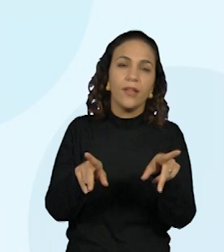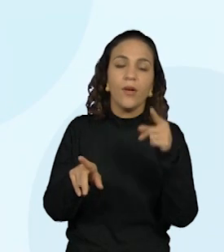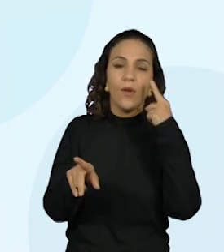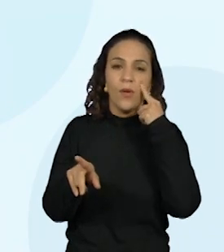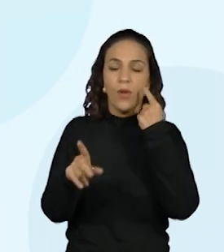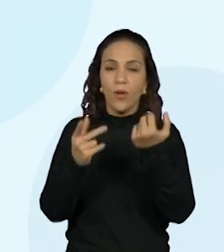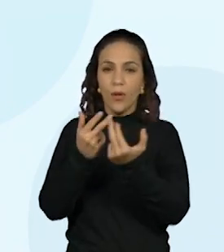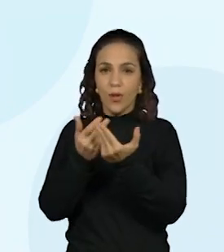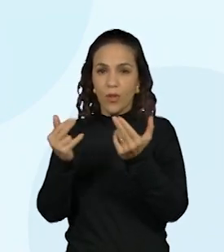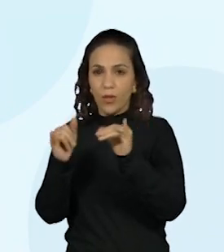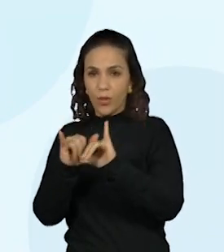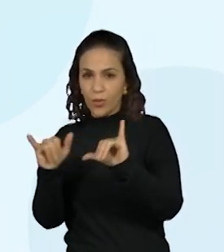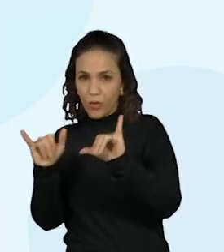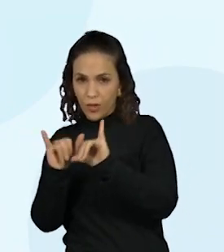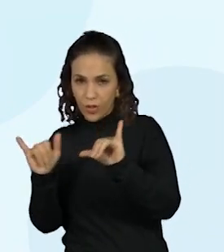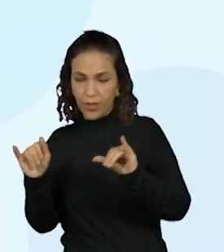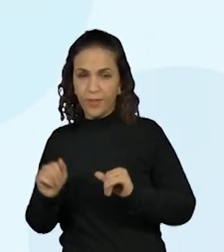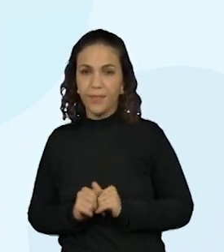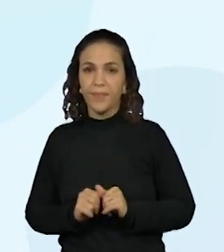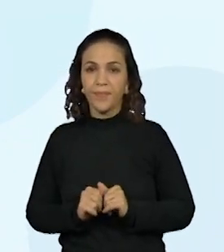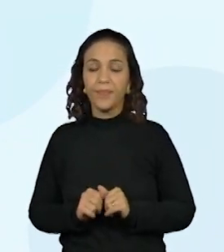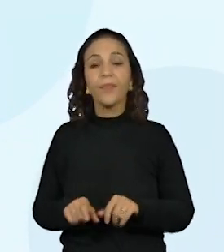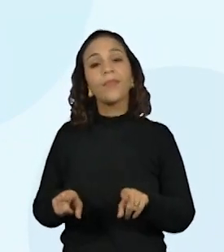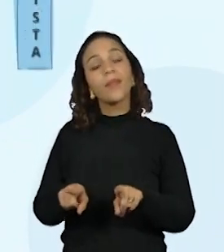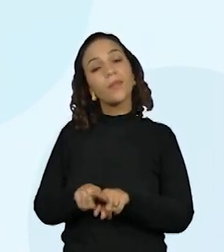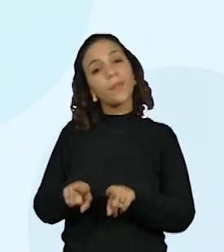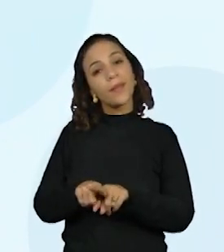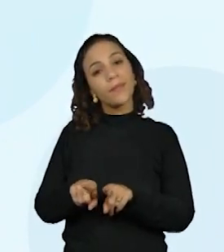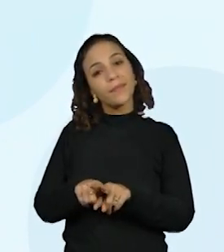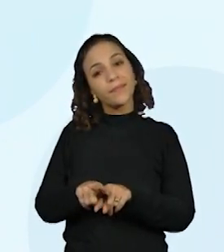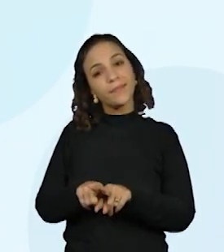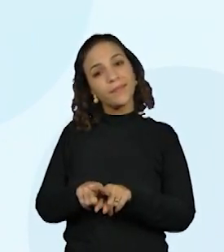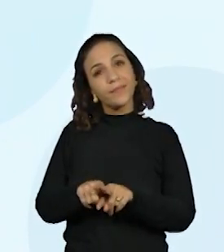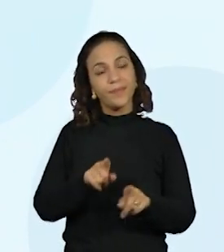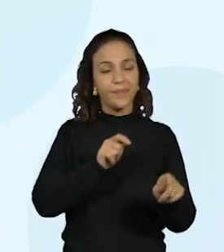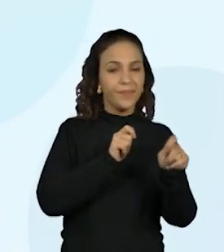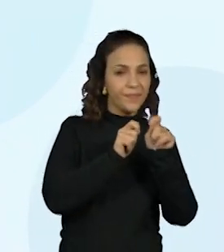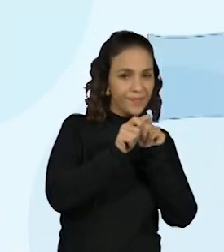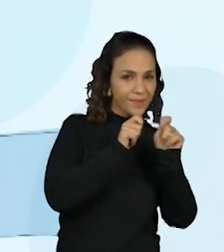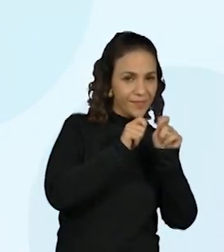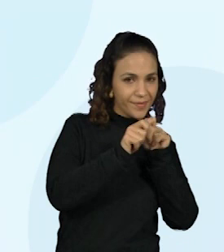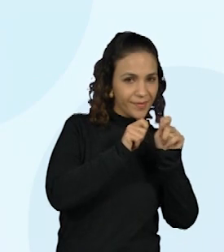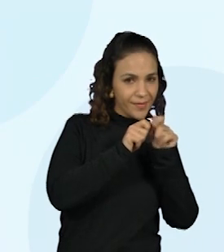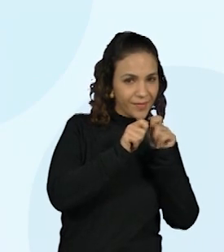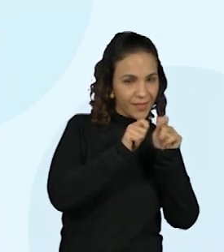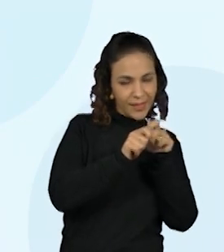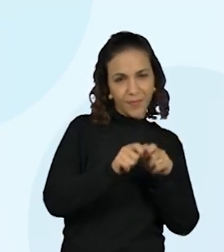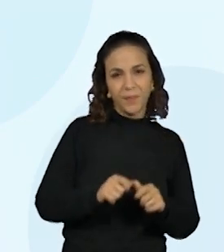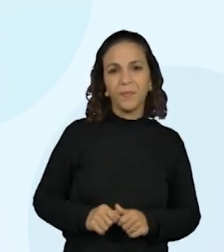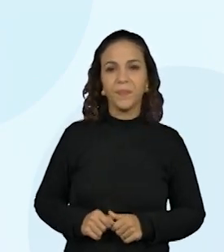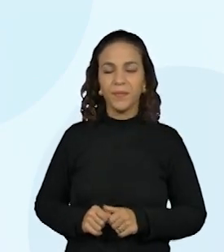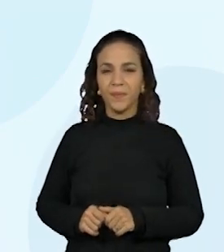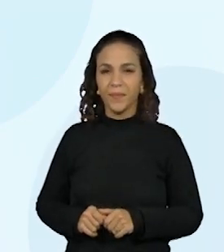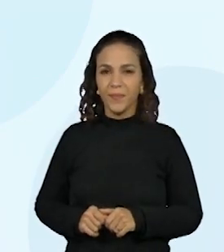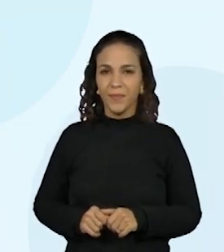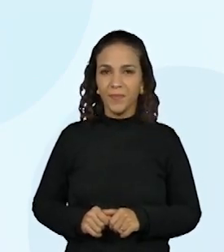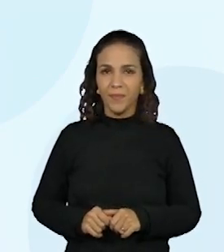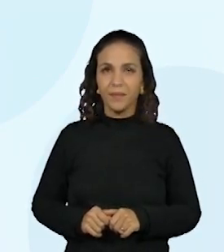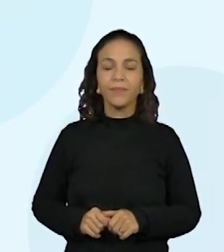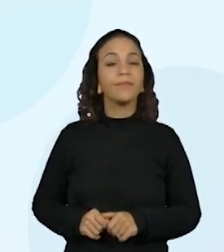notícia e sobre a entrevista. Tivemos